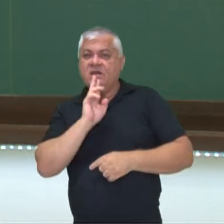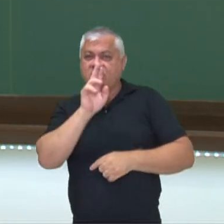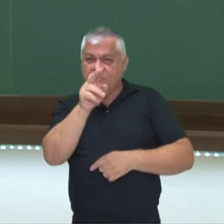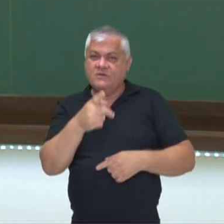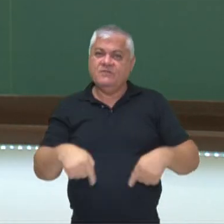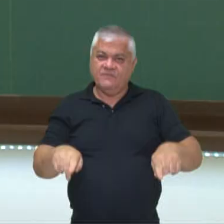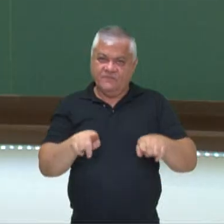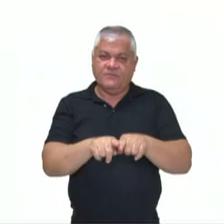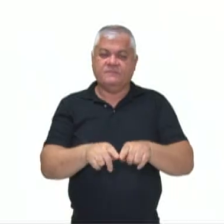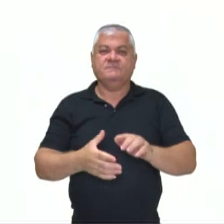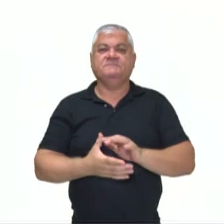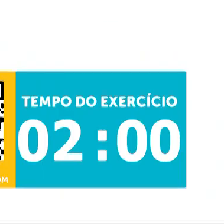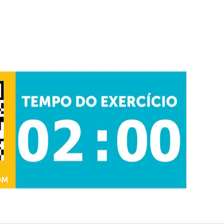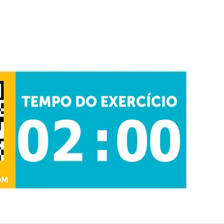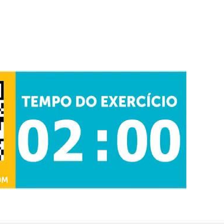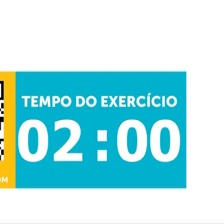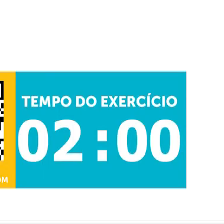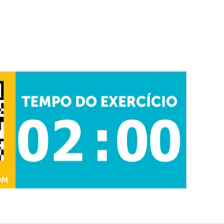já volvemos.